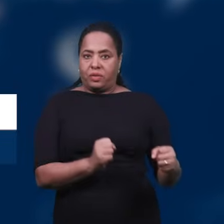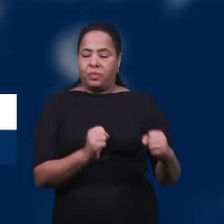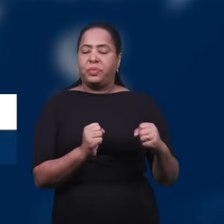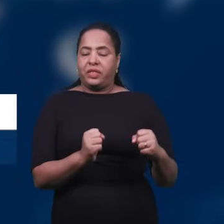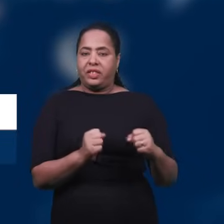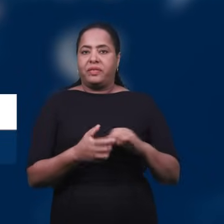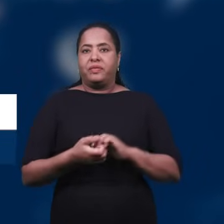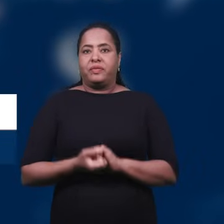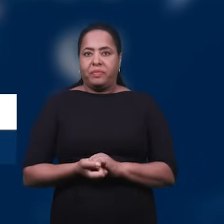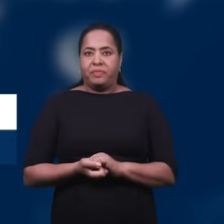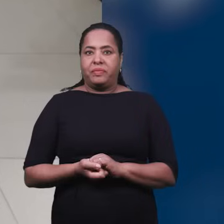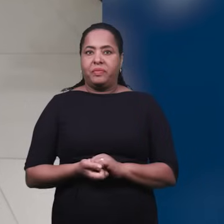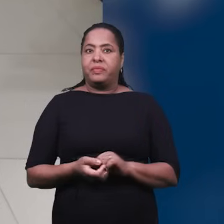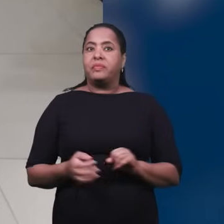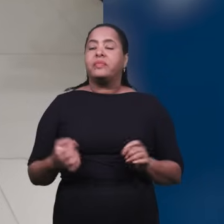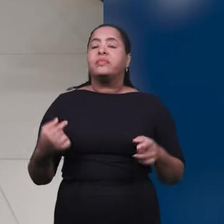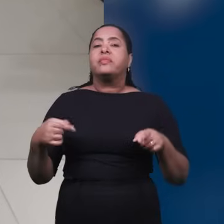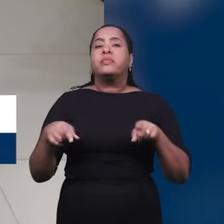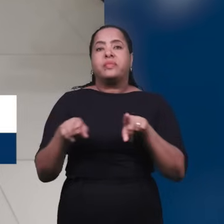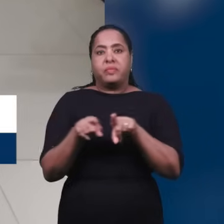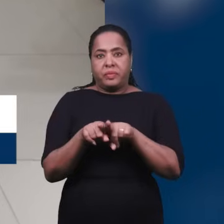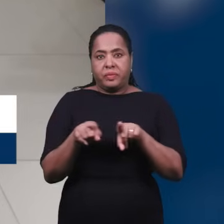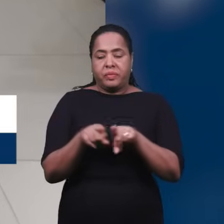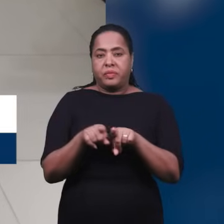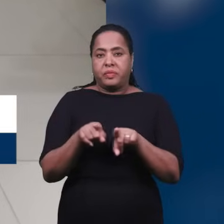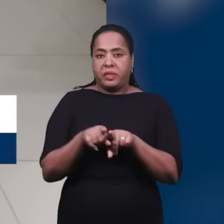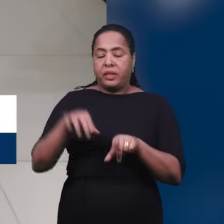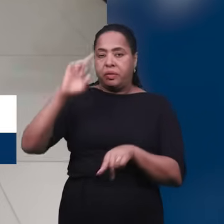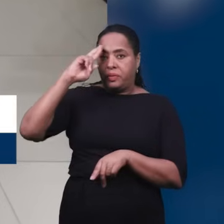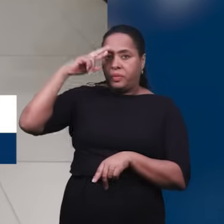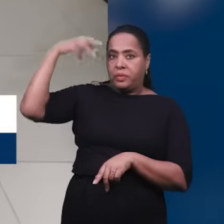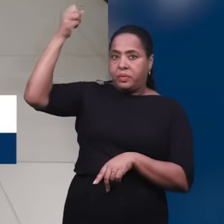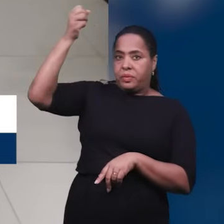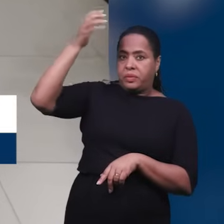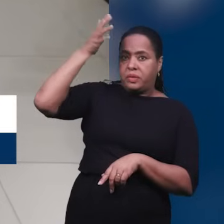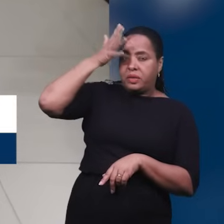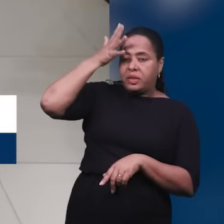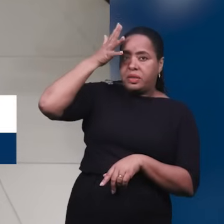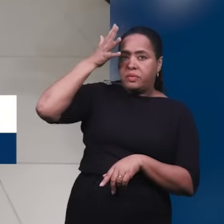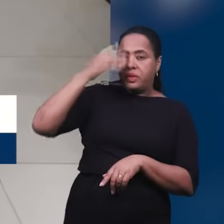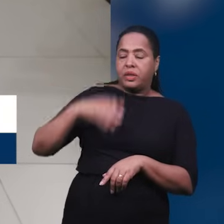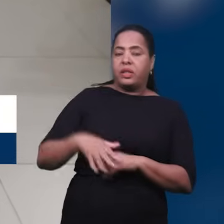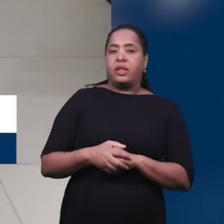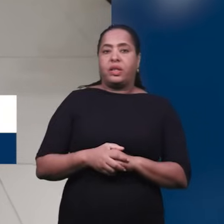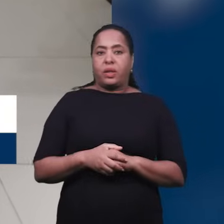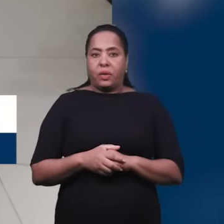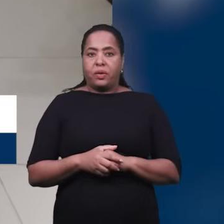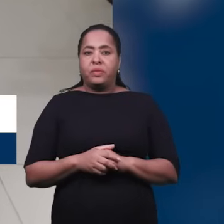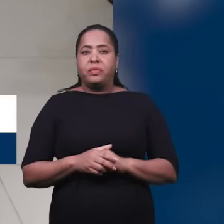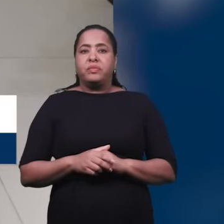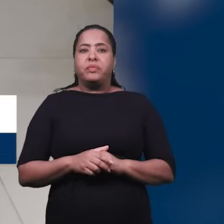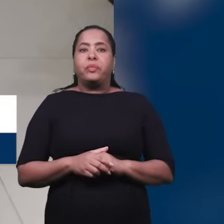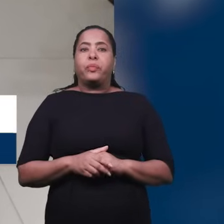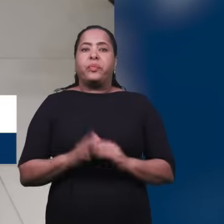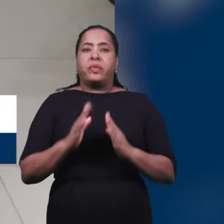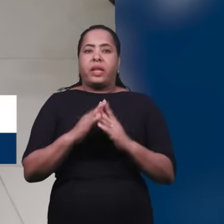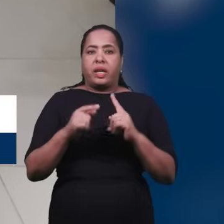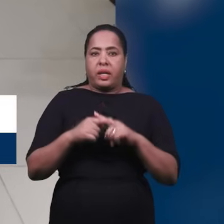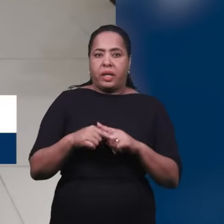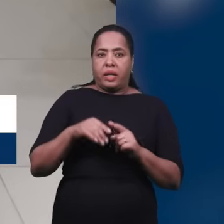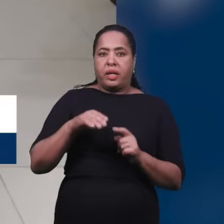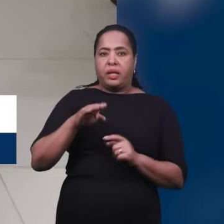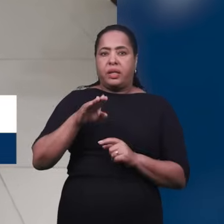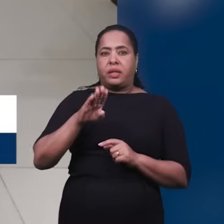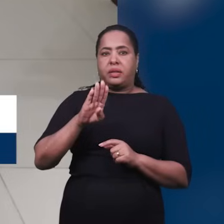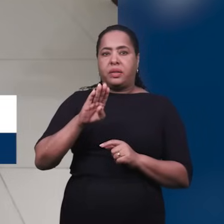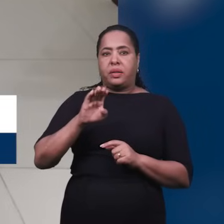meio da sua igreja. Foi realizado por revelação do Senhor na ICM de Piã, em Belfor